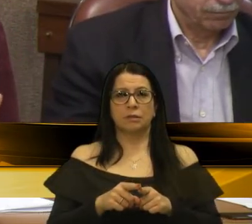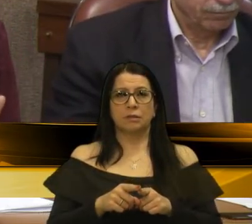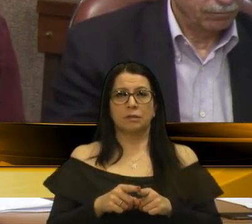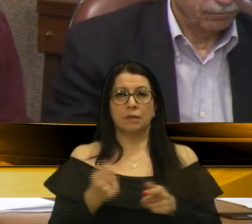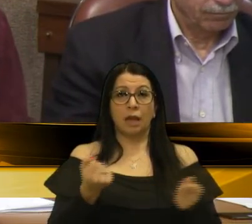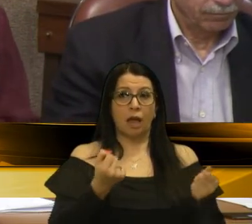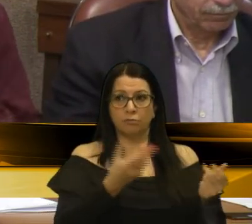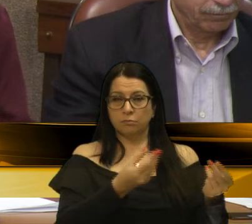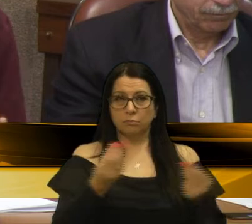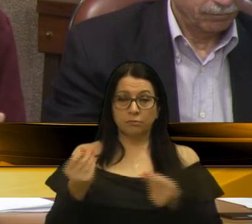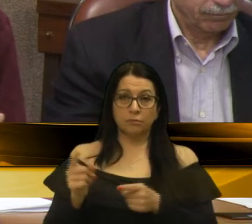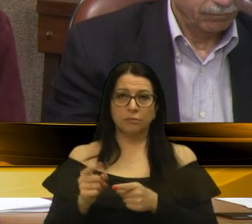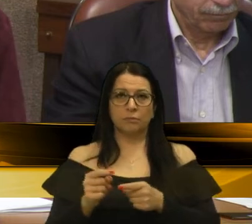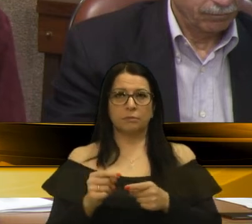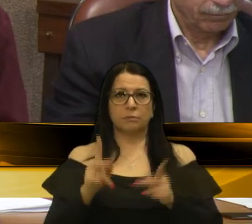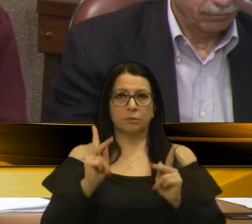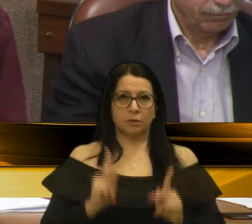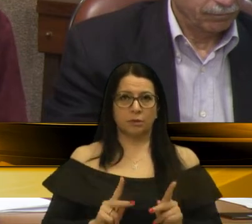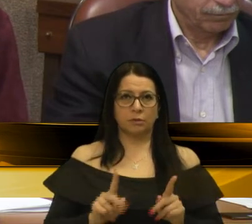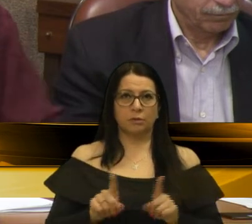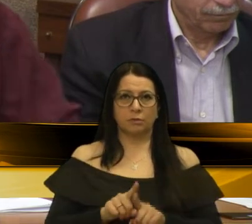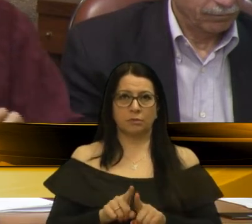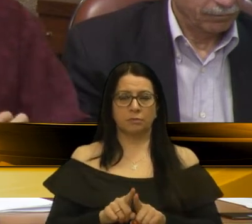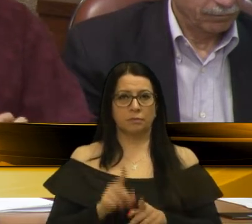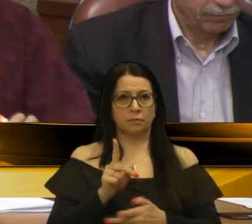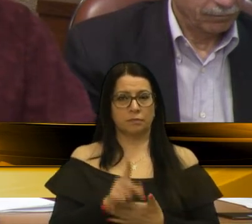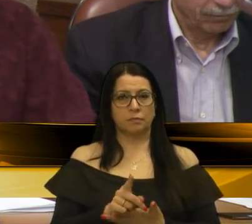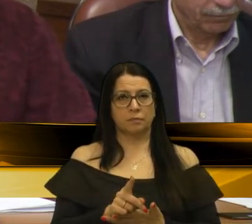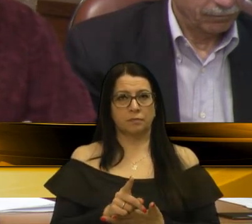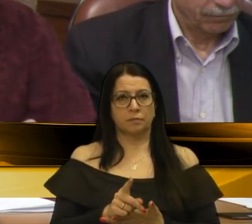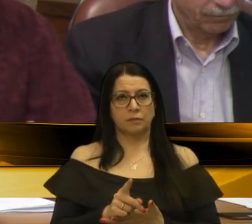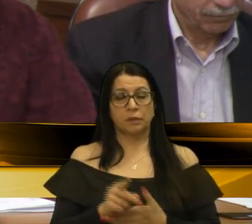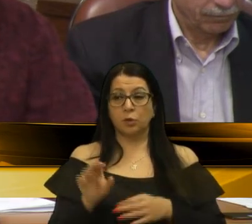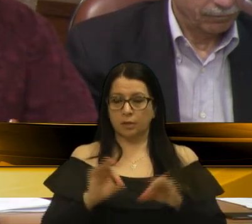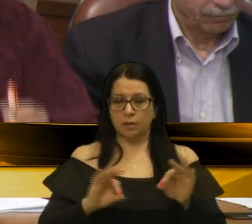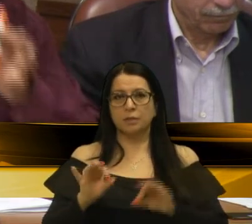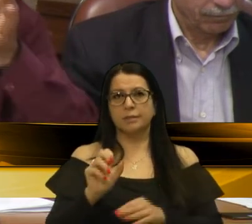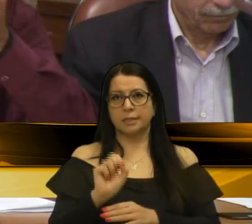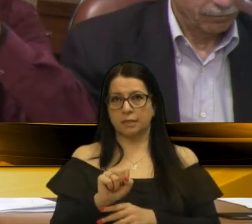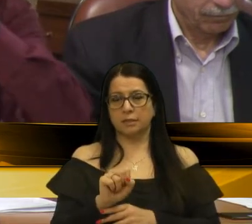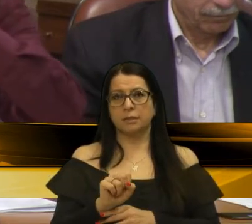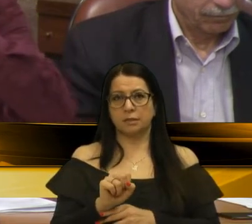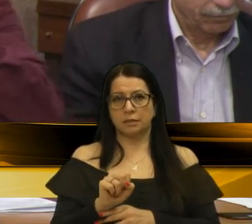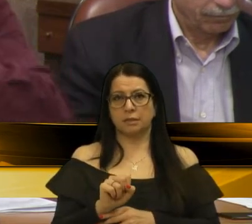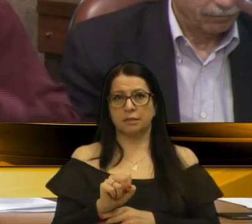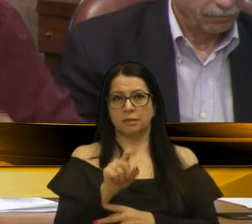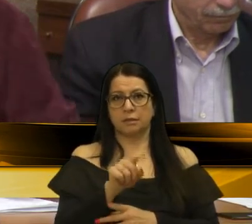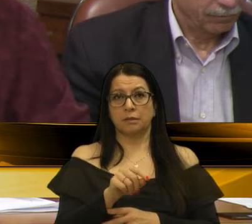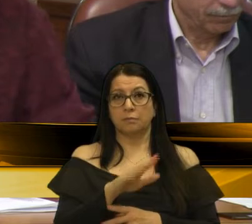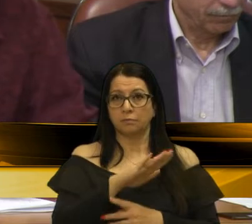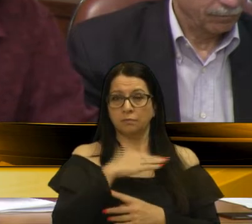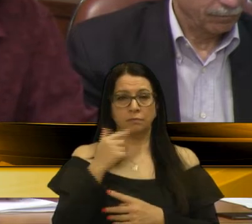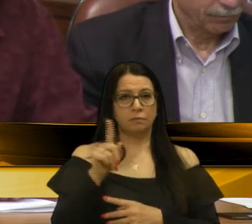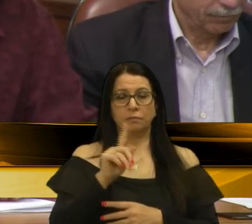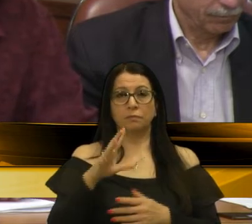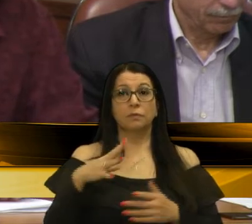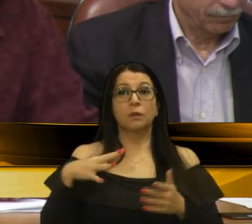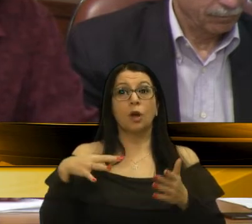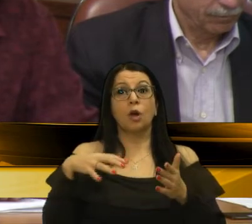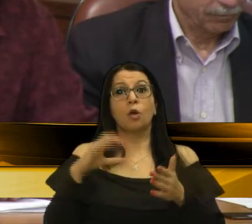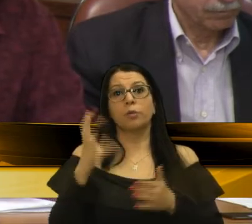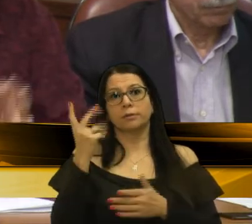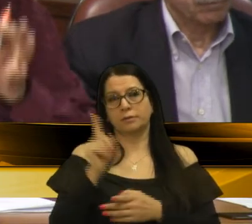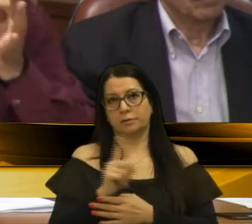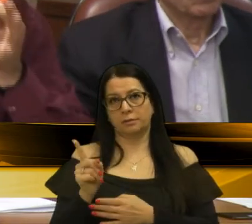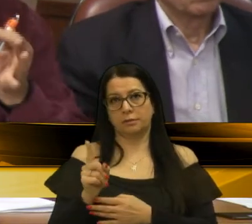lado e pedestre. Então nós temos que se organizar sim, e para que essas mortes não aconteçam.